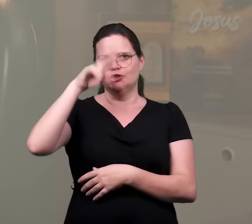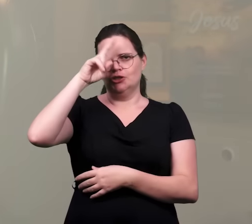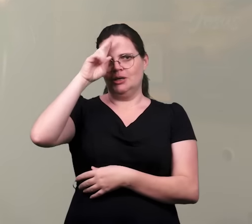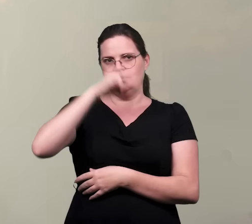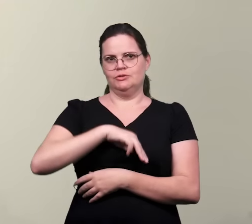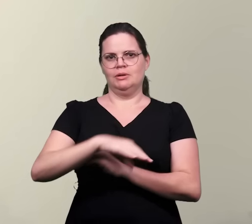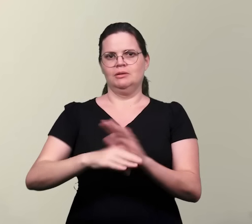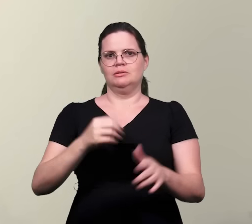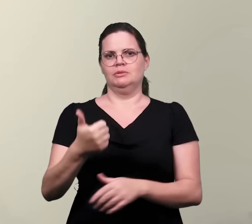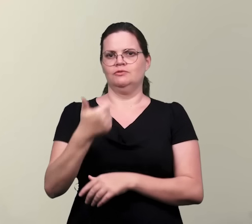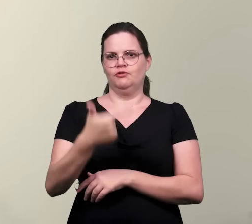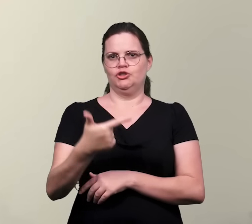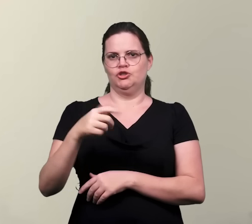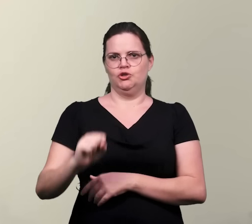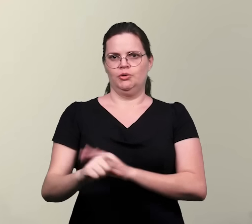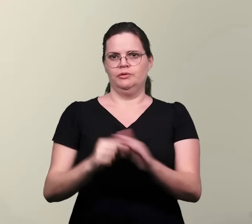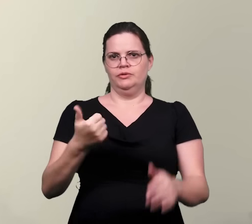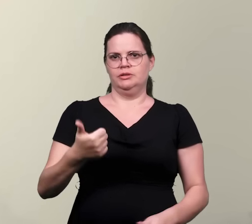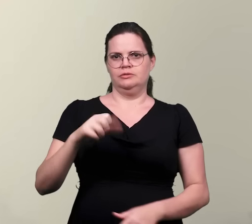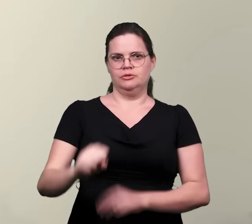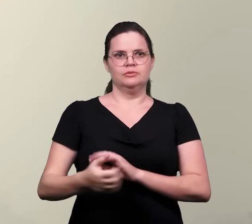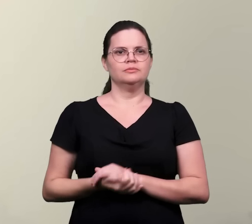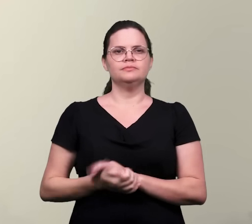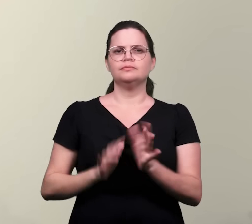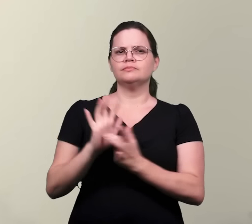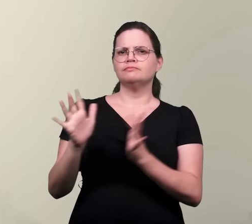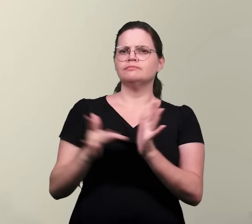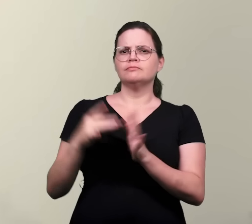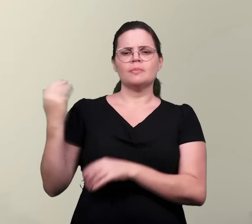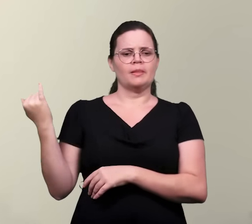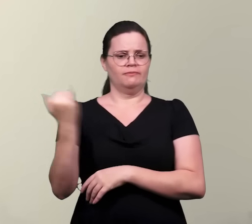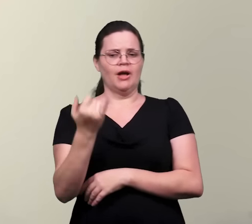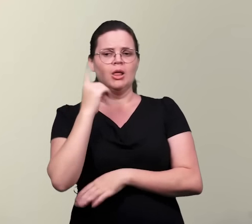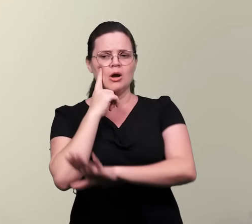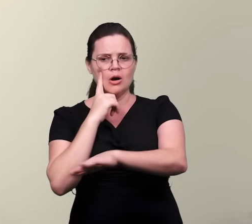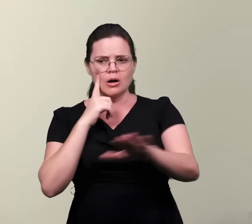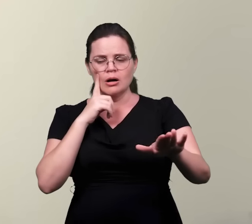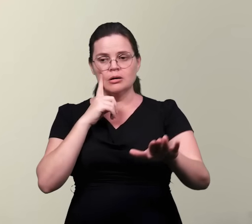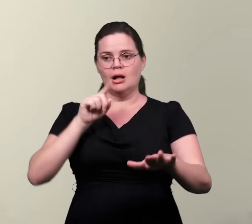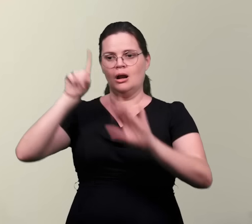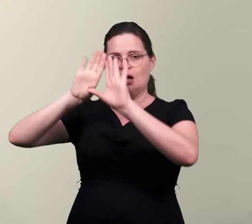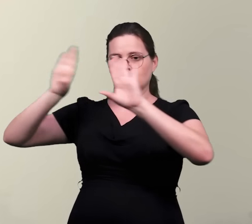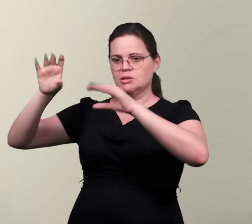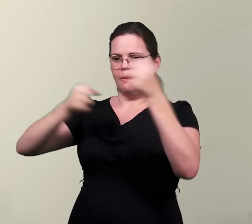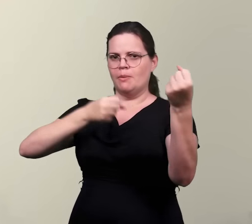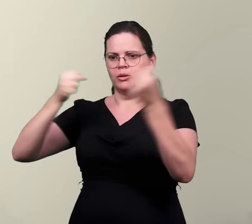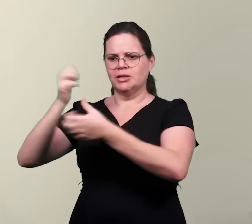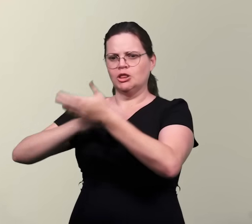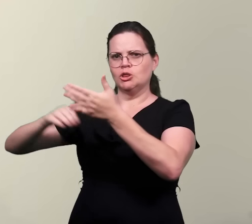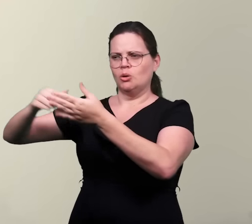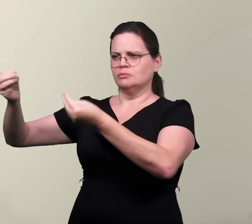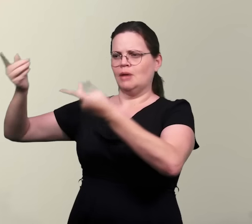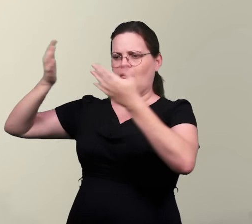né? 28, 18, que diz assim, e chegando-se Jesus, falou-lhes dizendo, é-me dado todo o